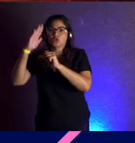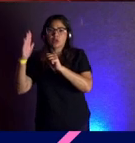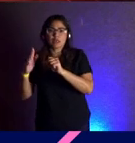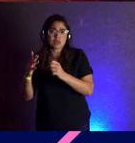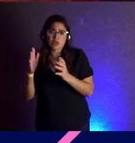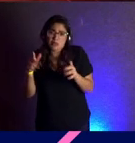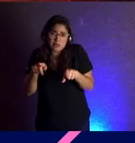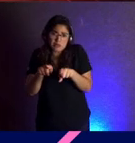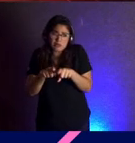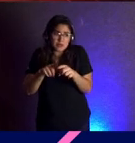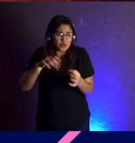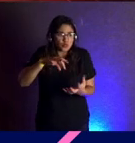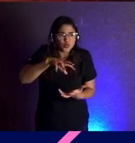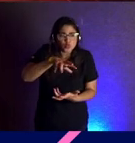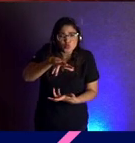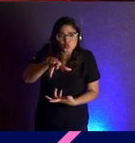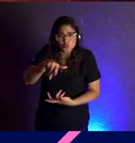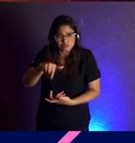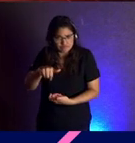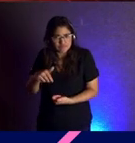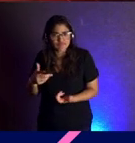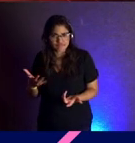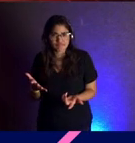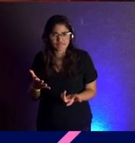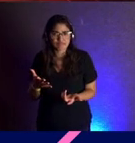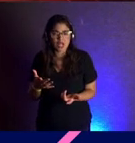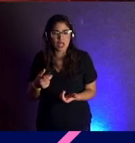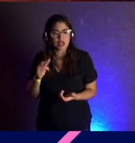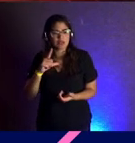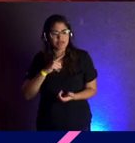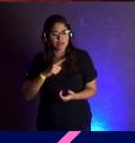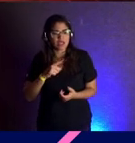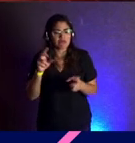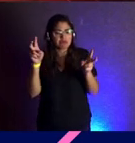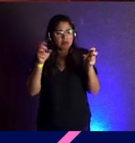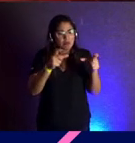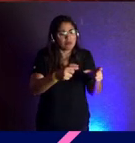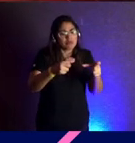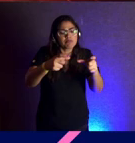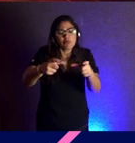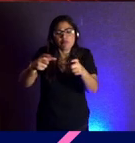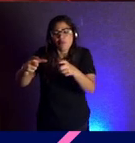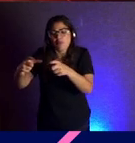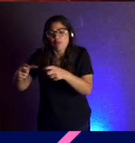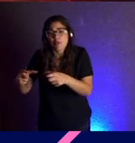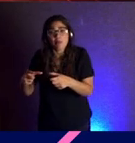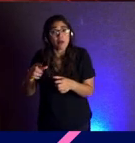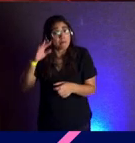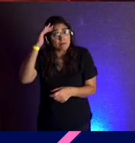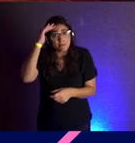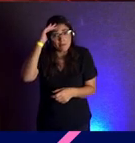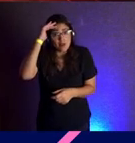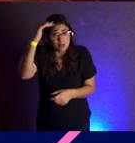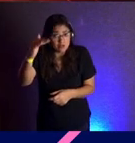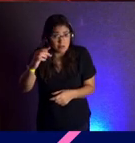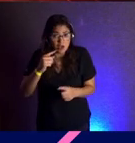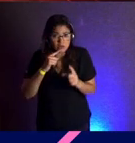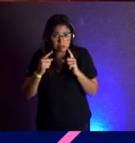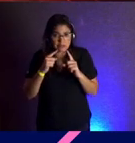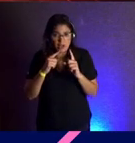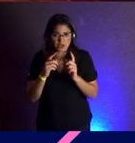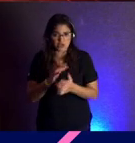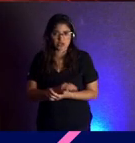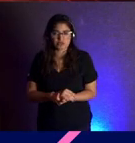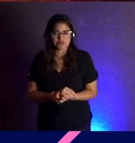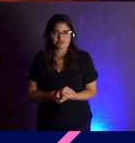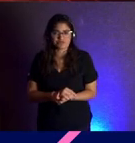distinta. Então, tem essa questão da localidade que é central nesse debate. E, obviamente, as pessoas têm